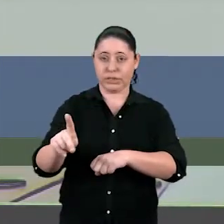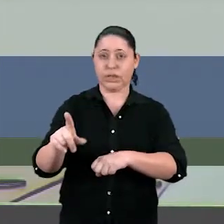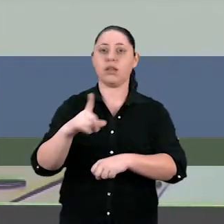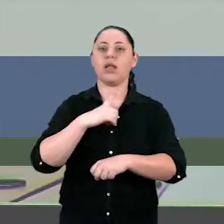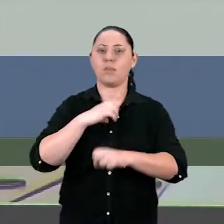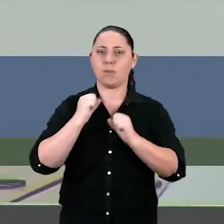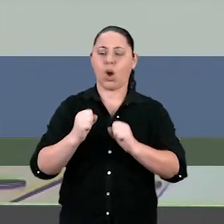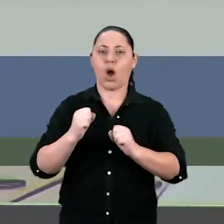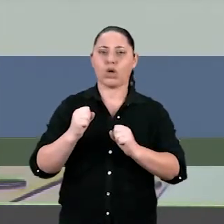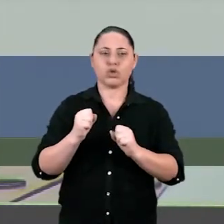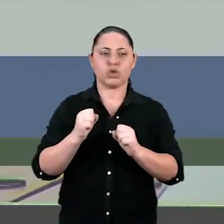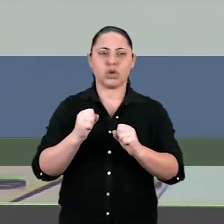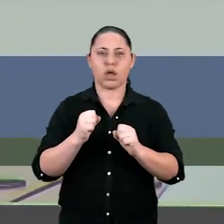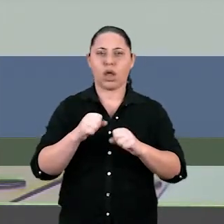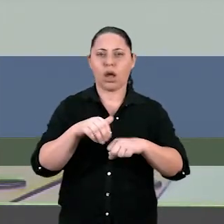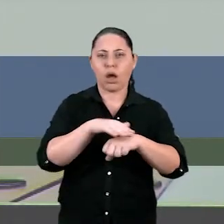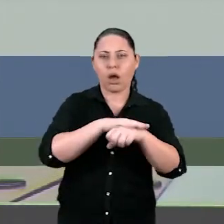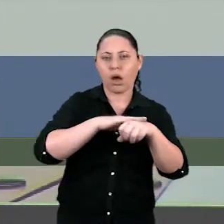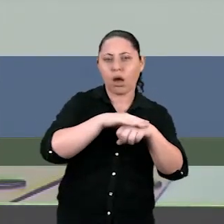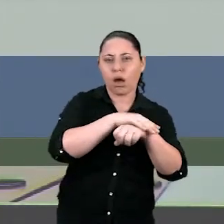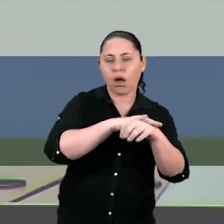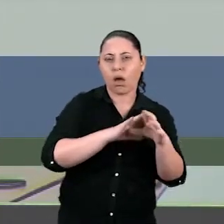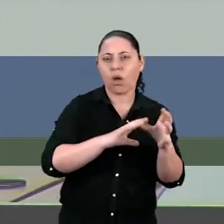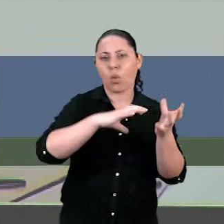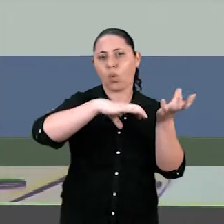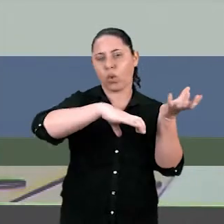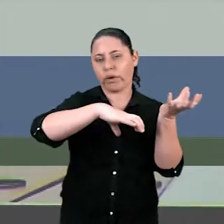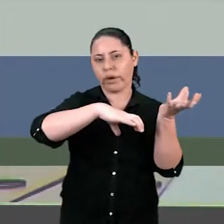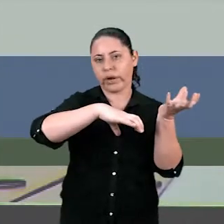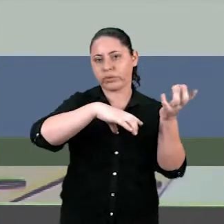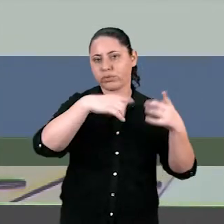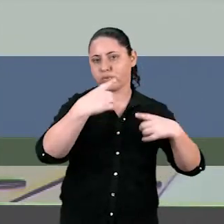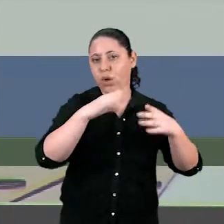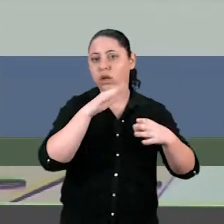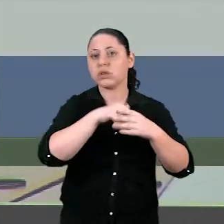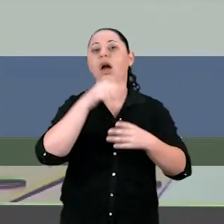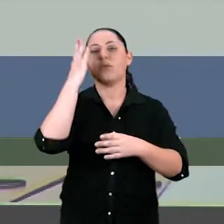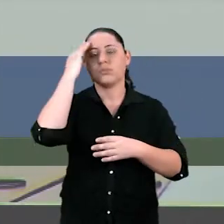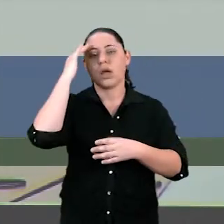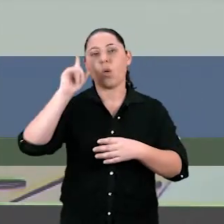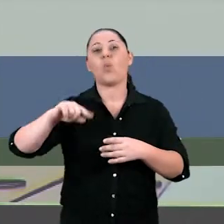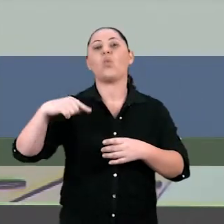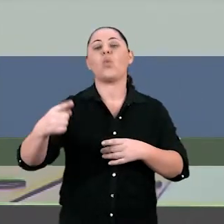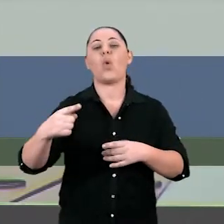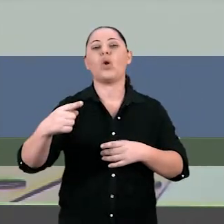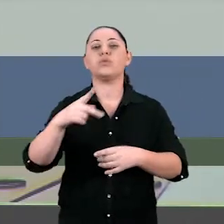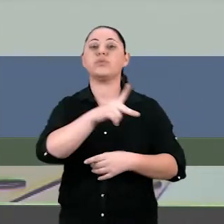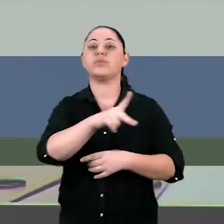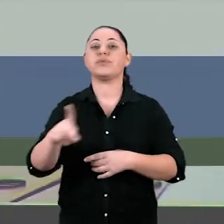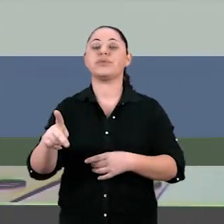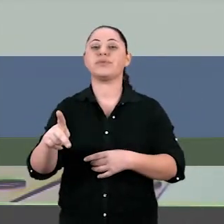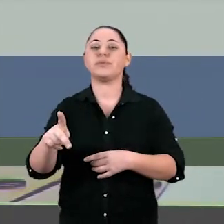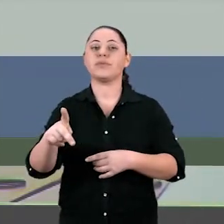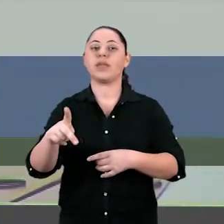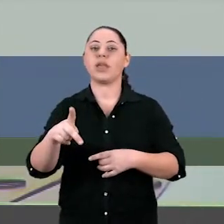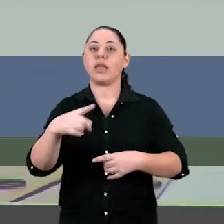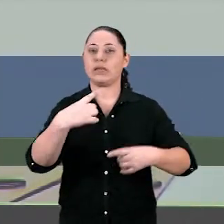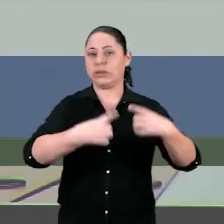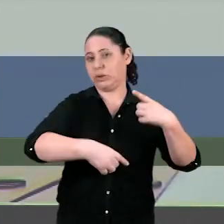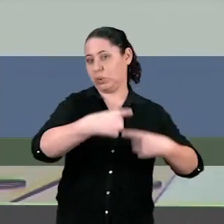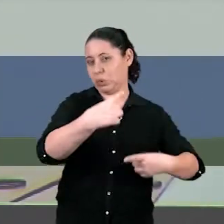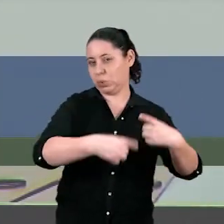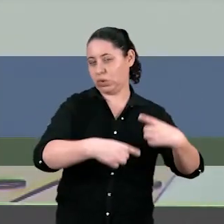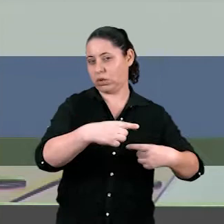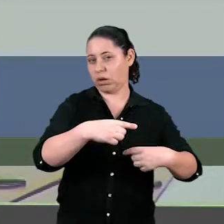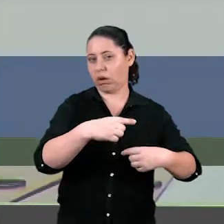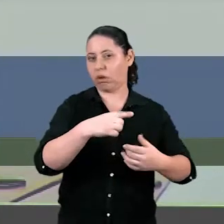sabe quem será o próximo presidente, e, portanto, essas negociações se tornam, né, mais frequentes, às vezes às custas